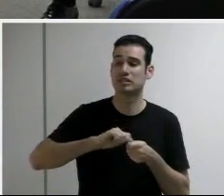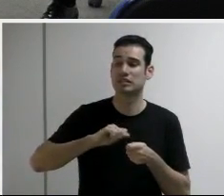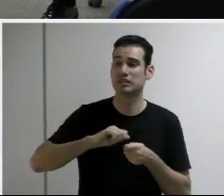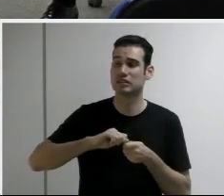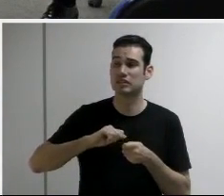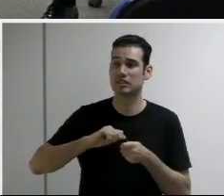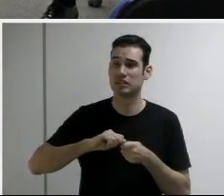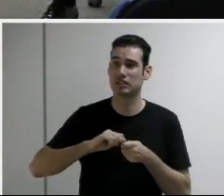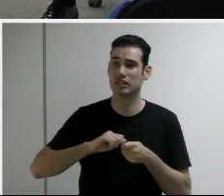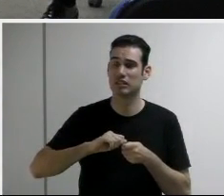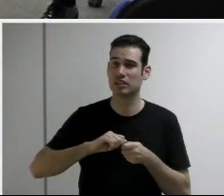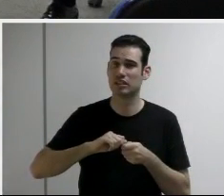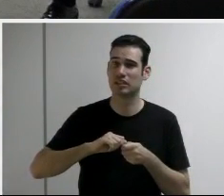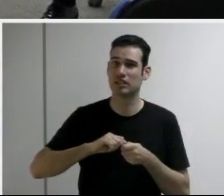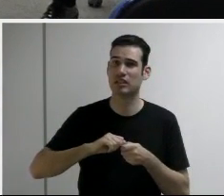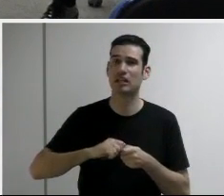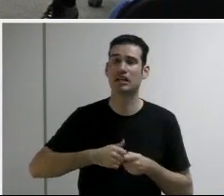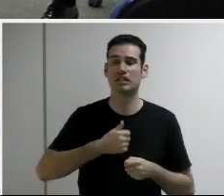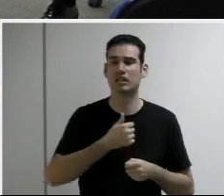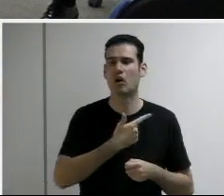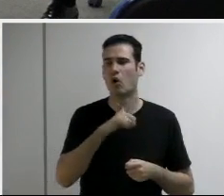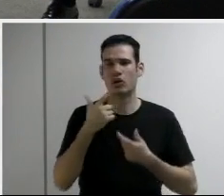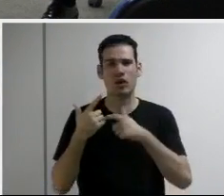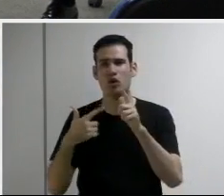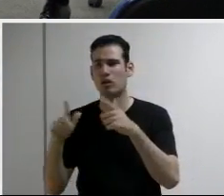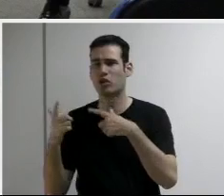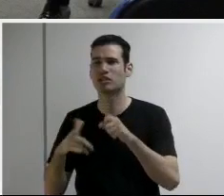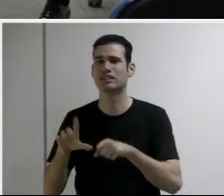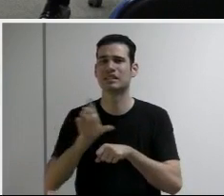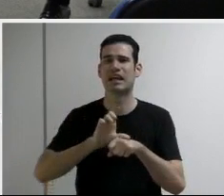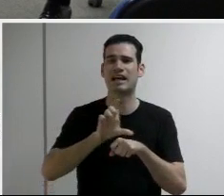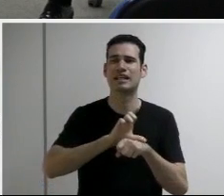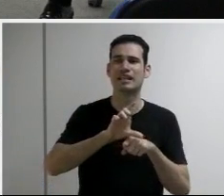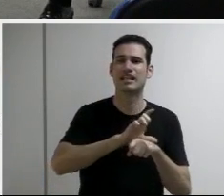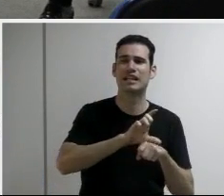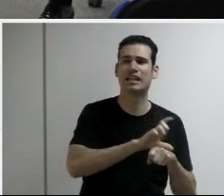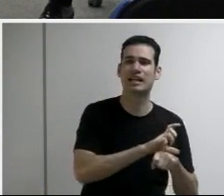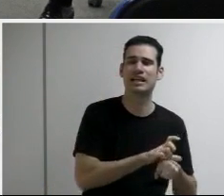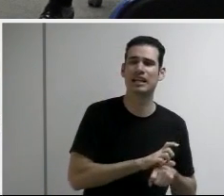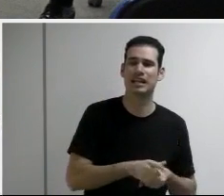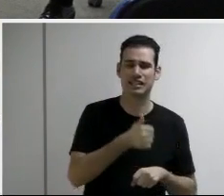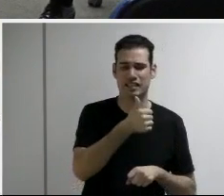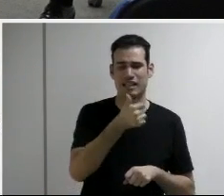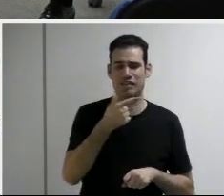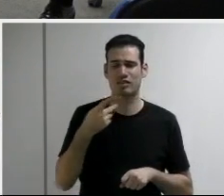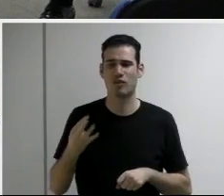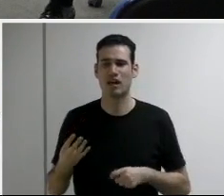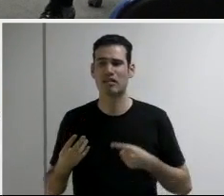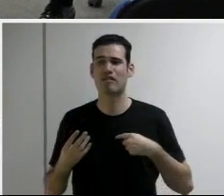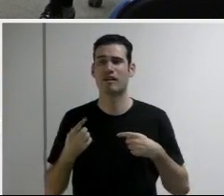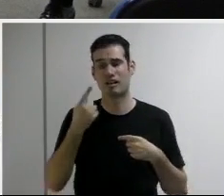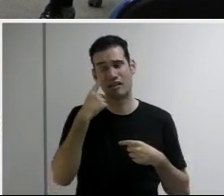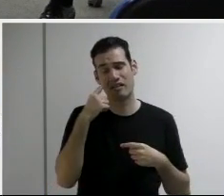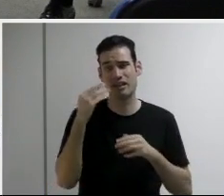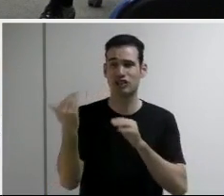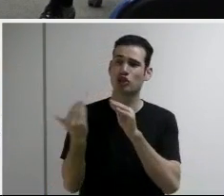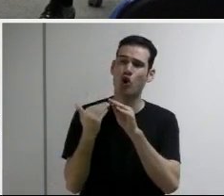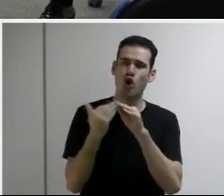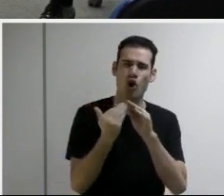as 124 outras legislações do mundo, para verificar se estão adequadas à legislação brasileira ou não? Então, acaba tendo